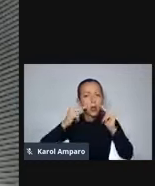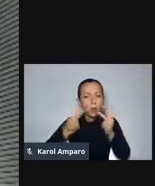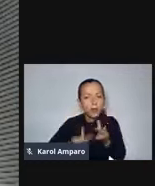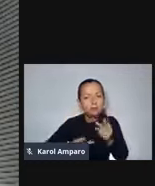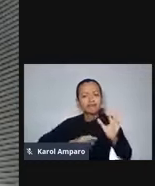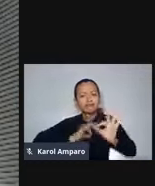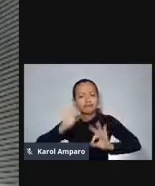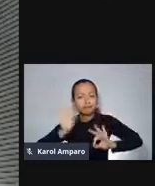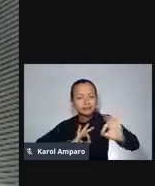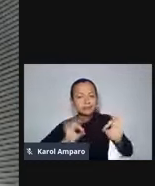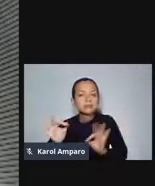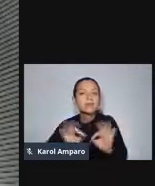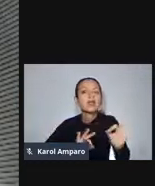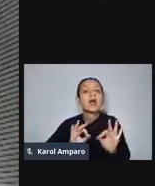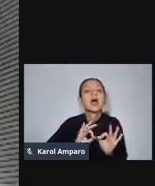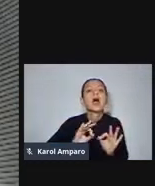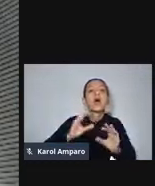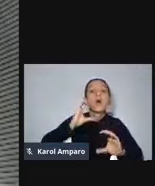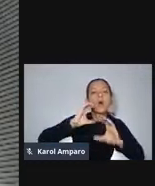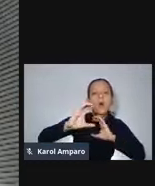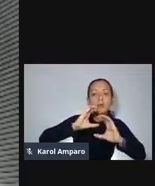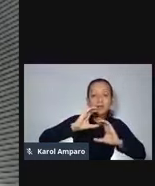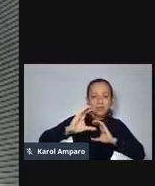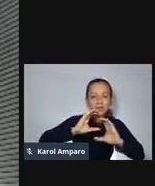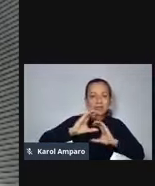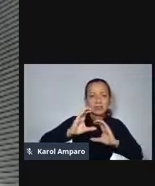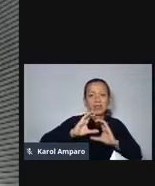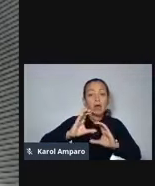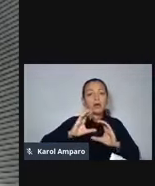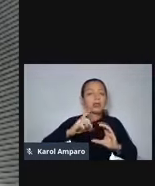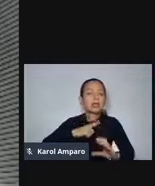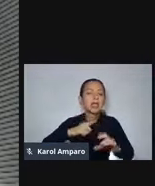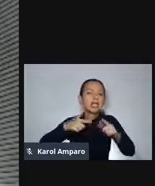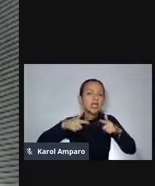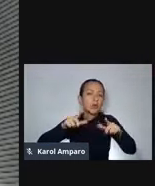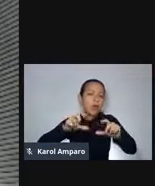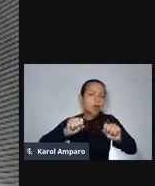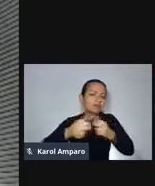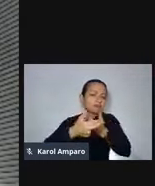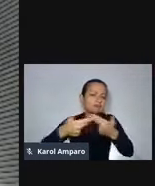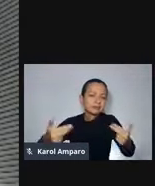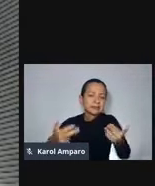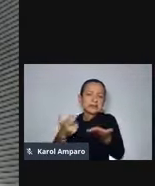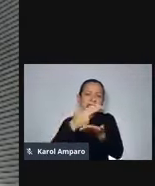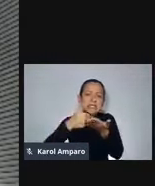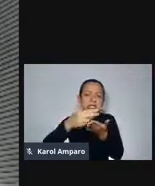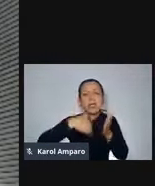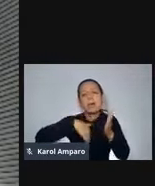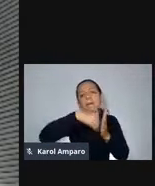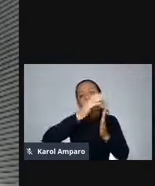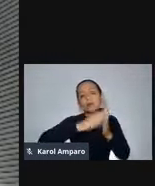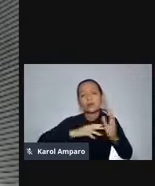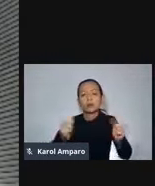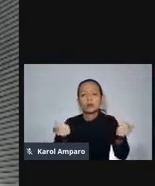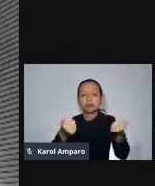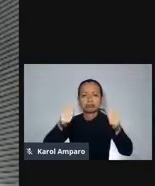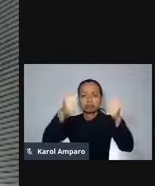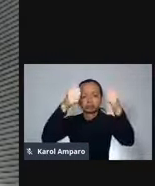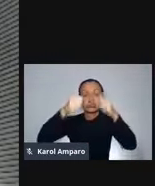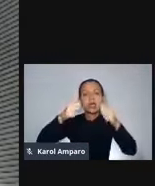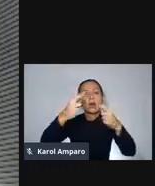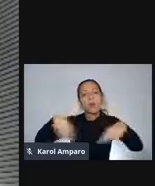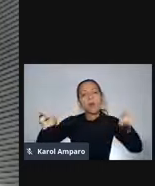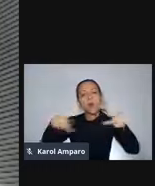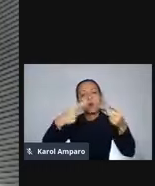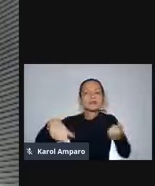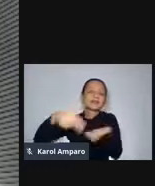comunicativa, realizada por uma grande variedade de linguagens, tais como o desenho, a pintura, esculturas, músicas, danças, etc.